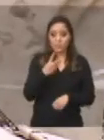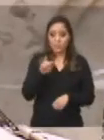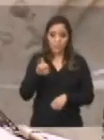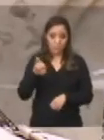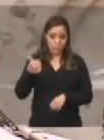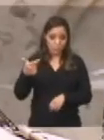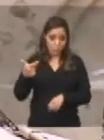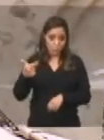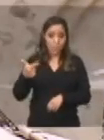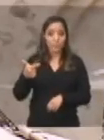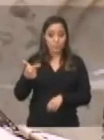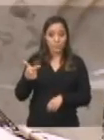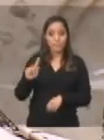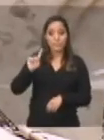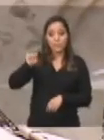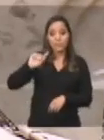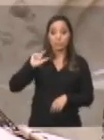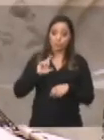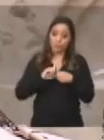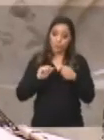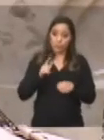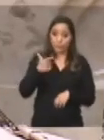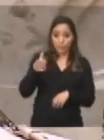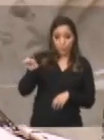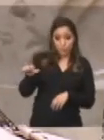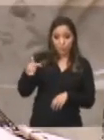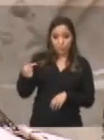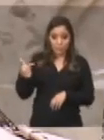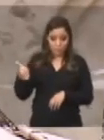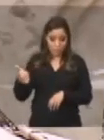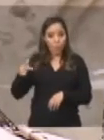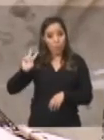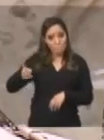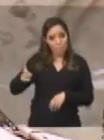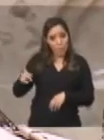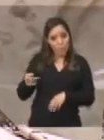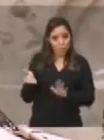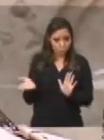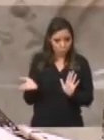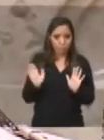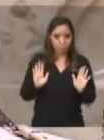Código Penal, na forma dos artigos 29 e 71 do mesmo diploma legal. Obrigada.